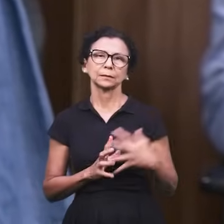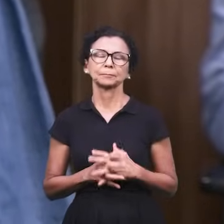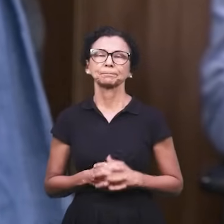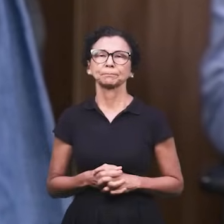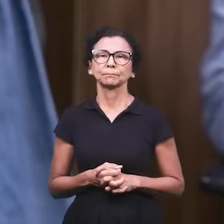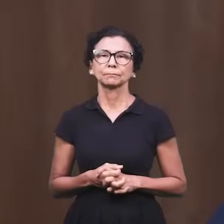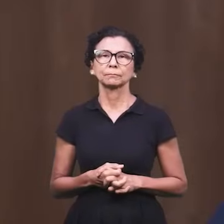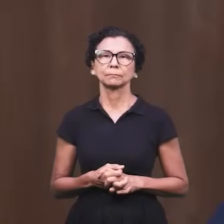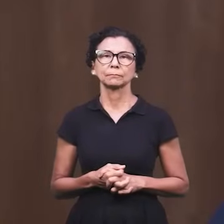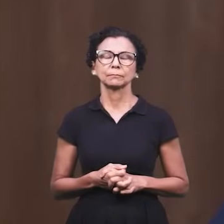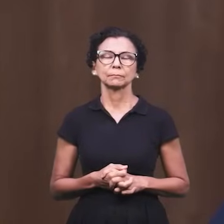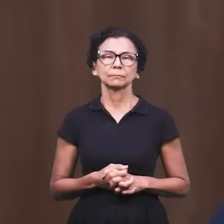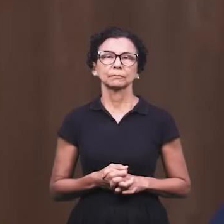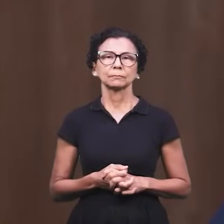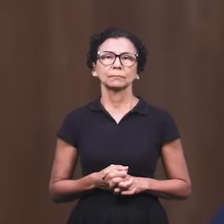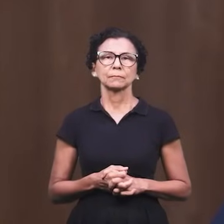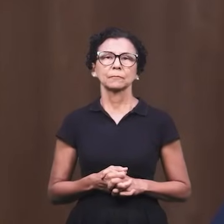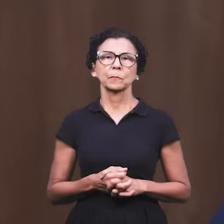mundo?